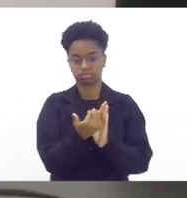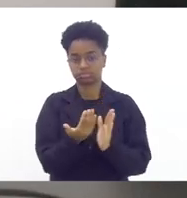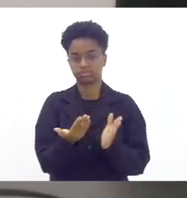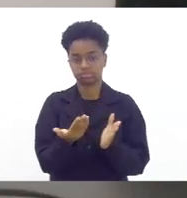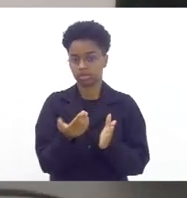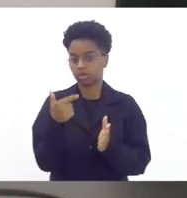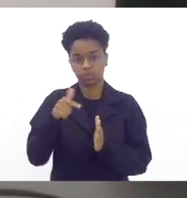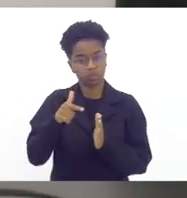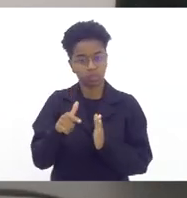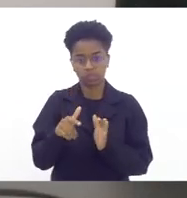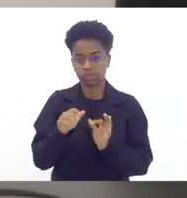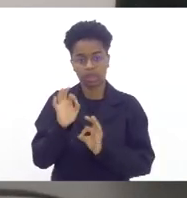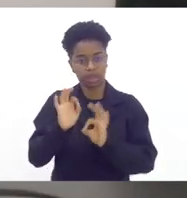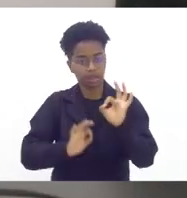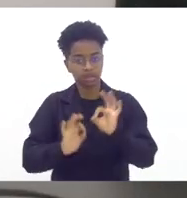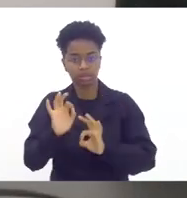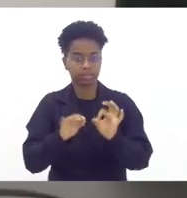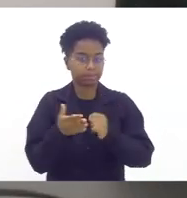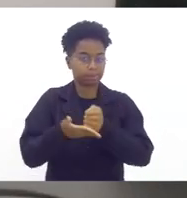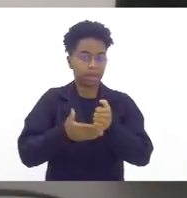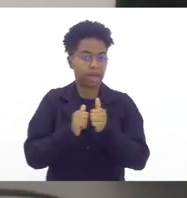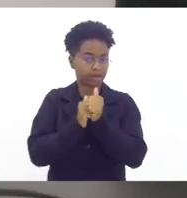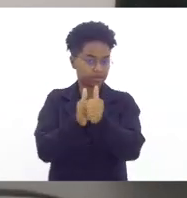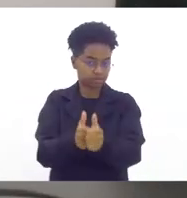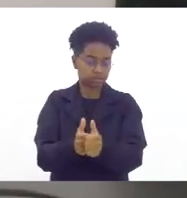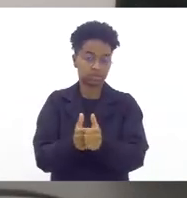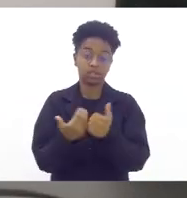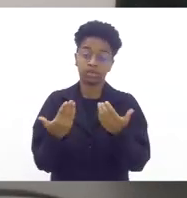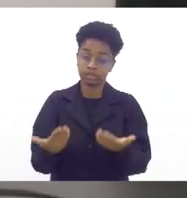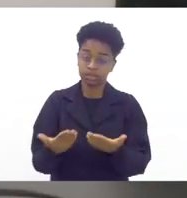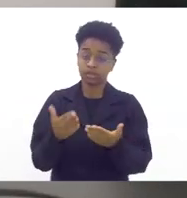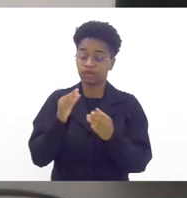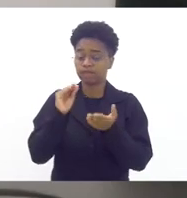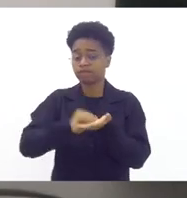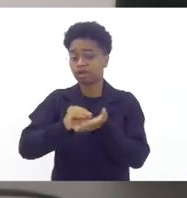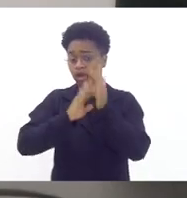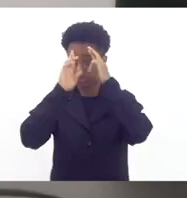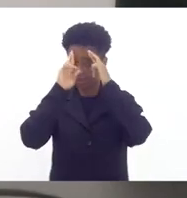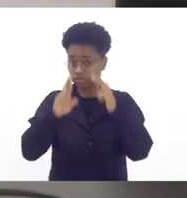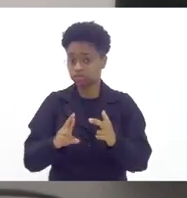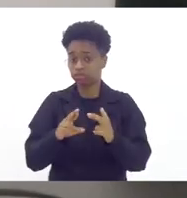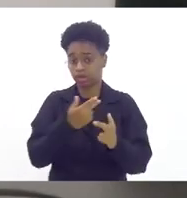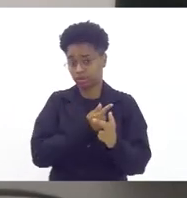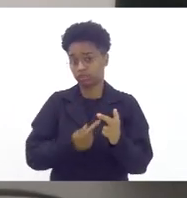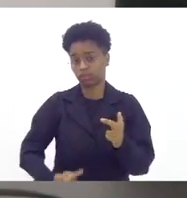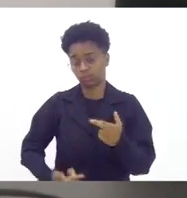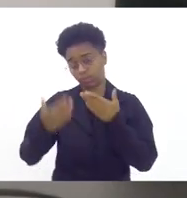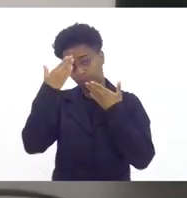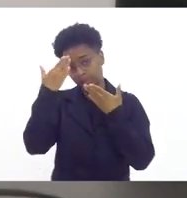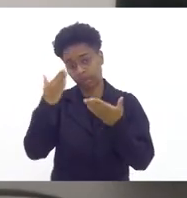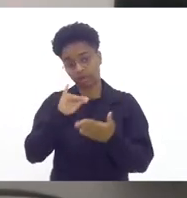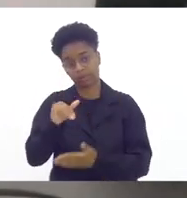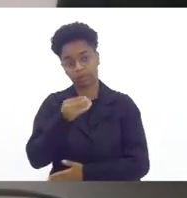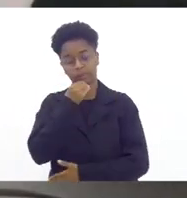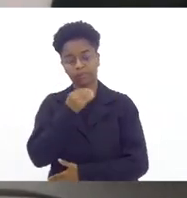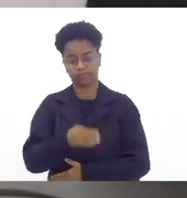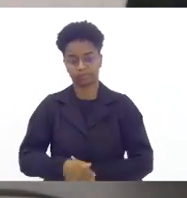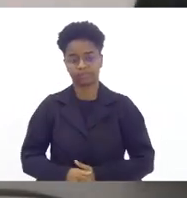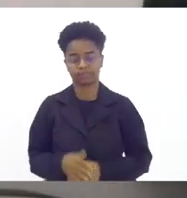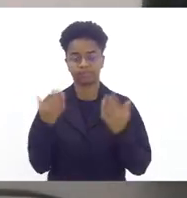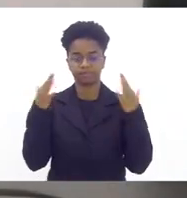aí implementado como base e está sendo desrespeitado pelo nosso governador. Agradeço a oportunidade.